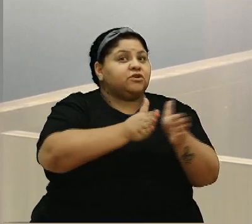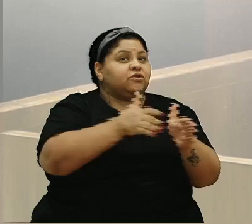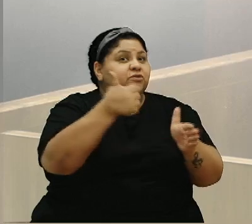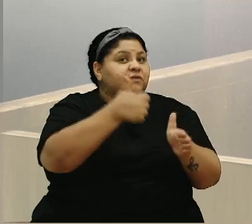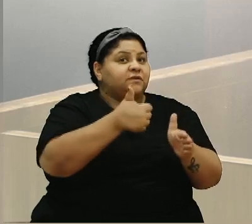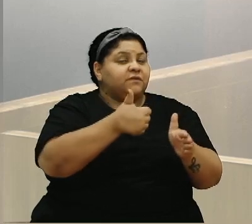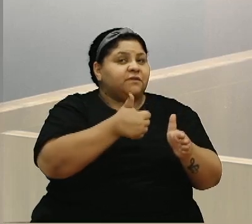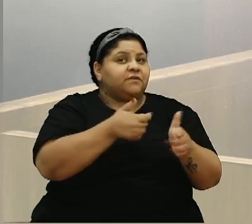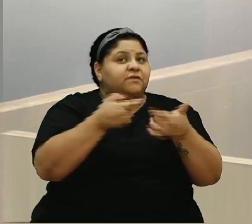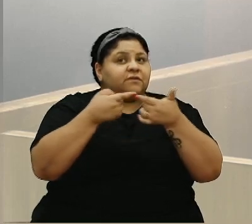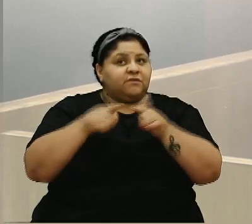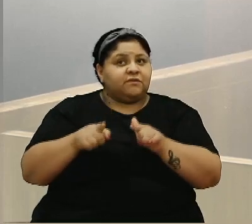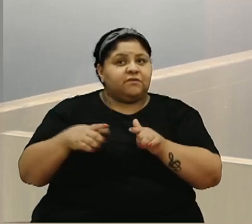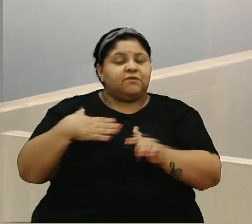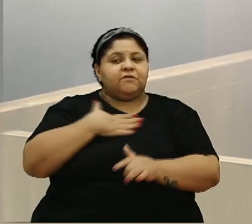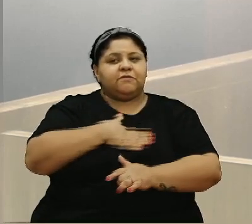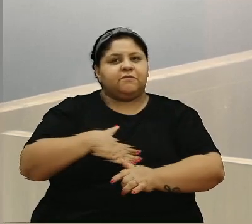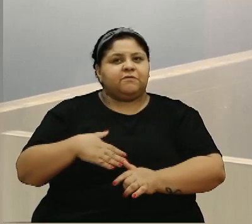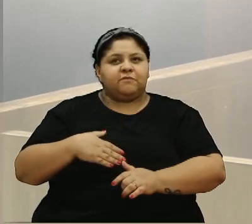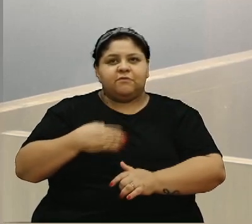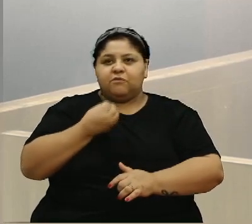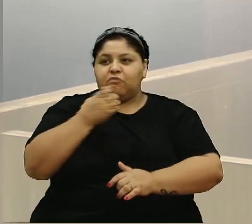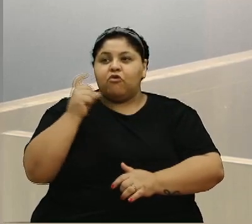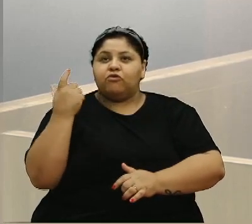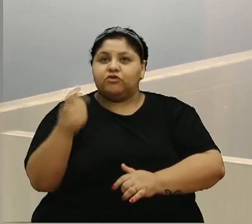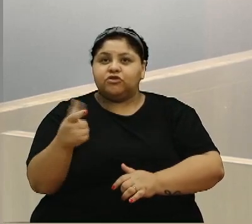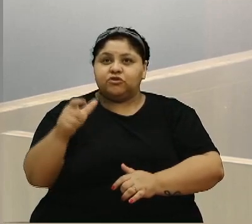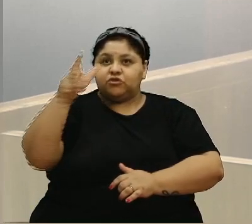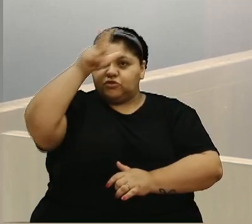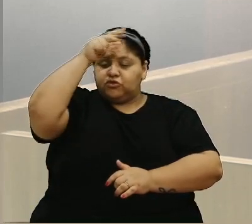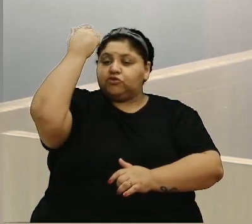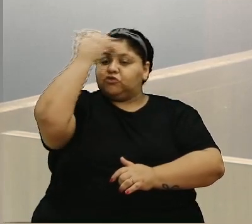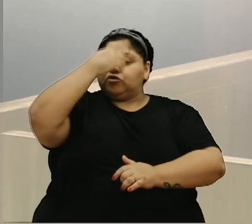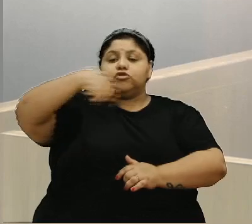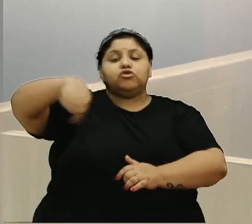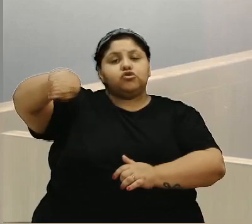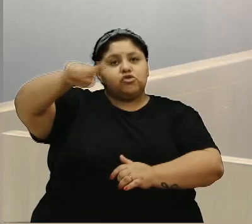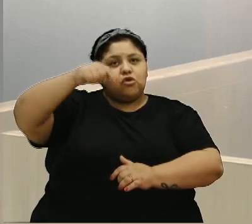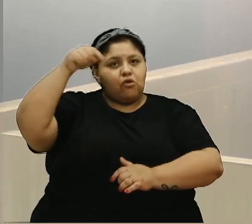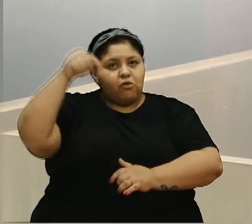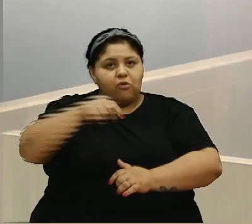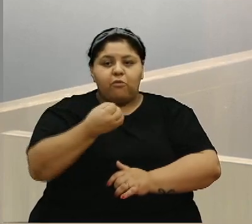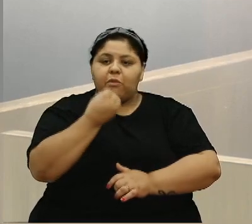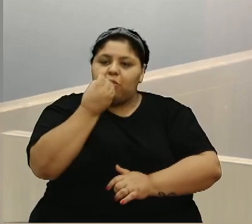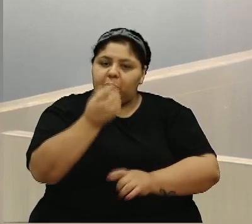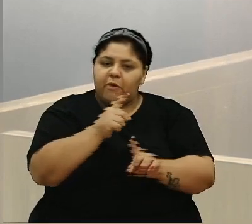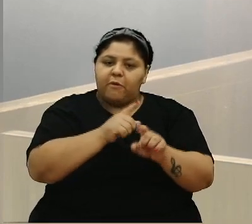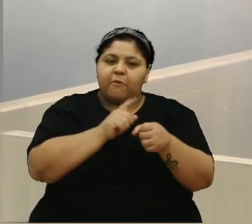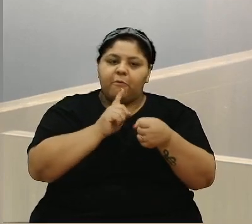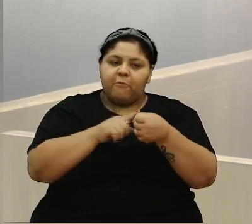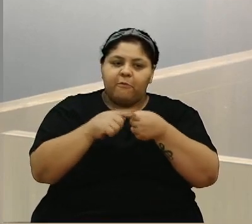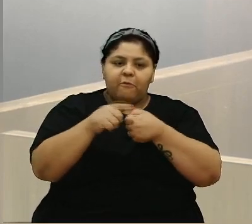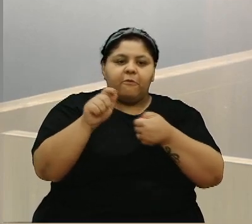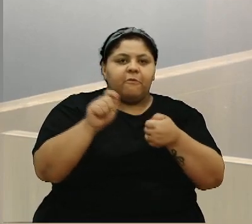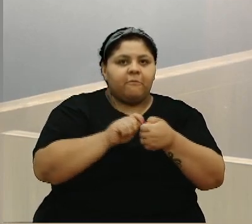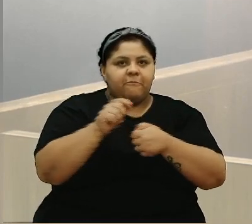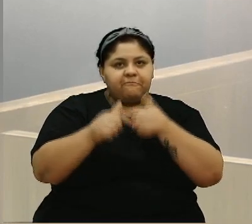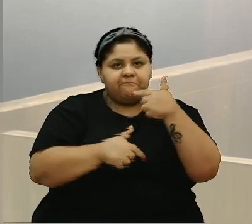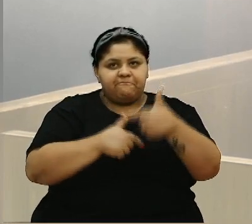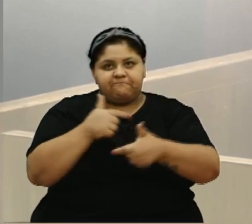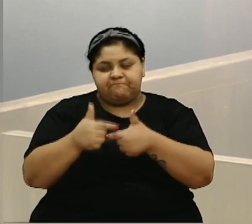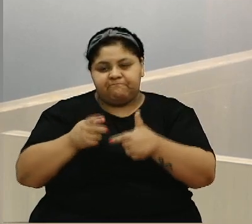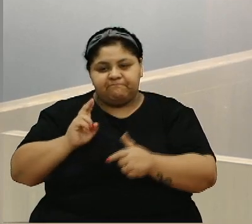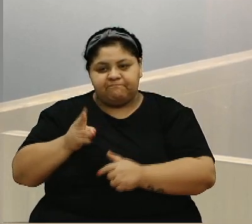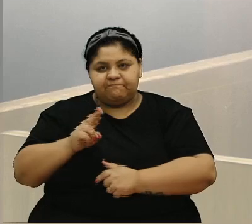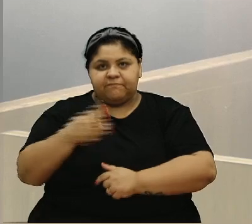viu isso. Mas eu desejo boa sorte para o prefeito Adiló, nós estaremos aqui, né, pelo bem da cidade, fazendo nosso trabalho, como eu sempre fiz